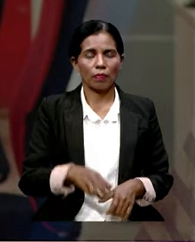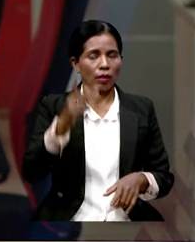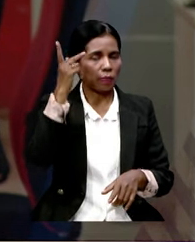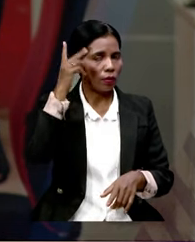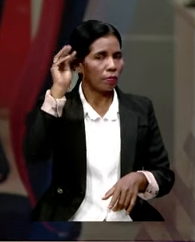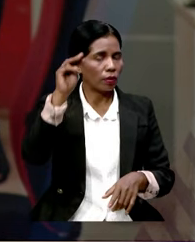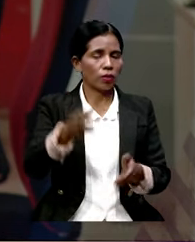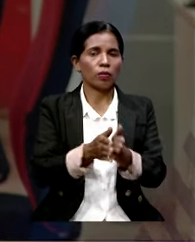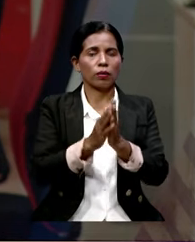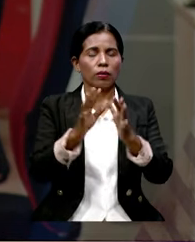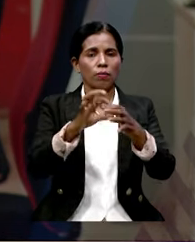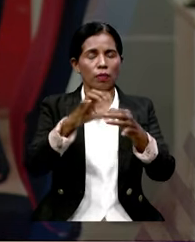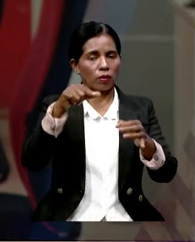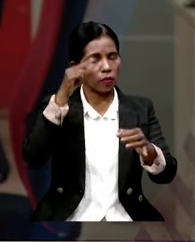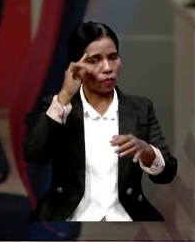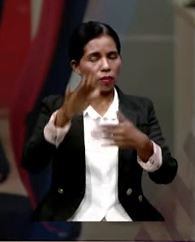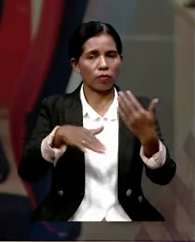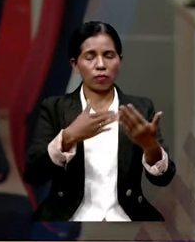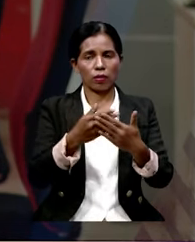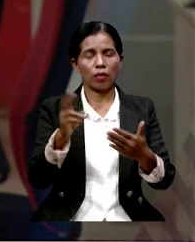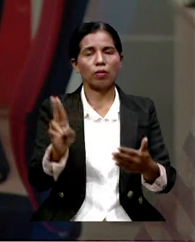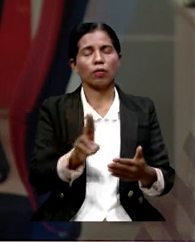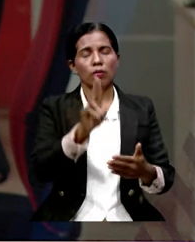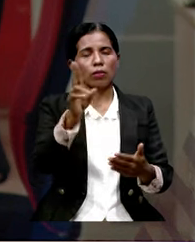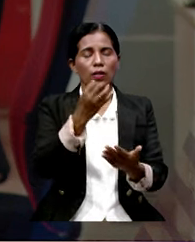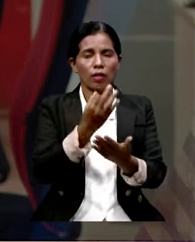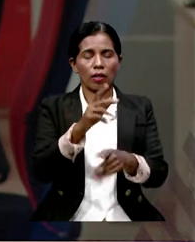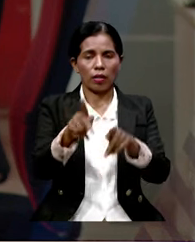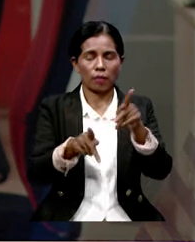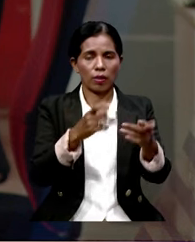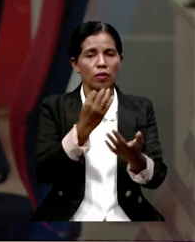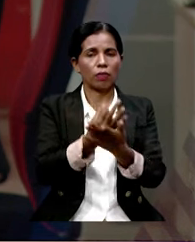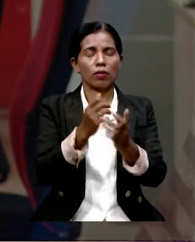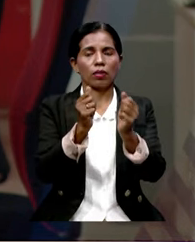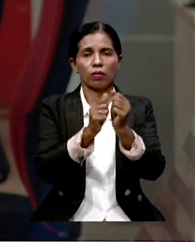Primeiro-ministro russo membro governo Sire atuzere povo ne osa hodiak.